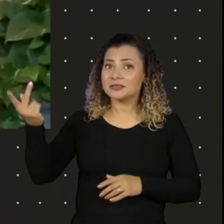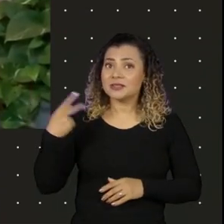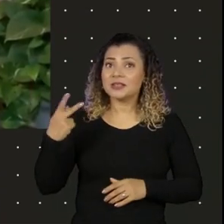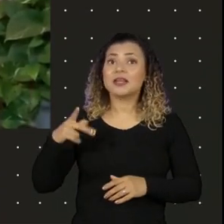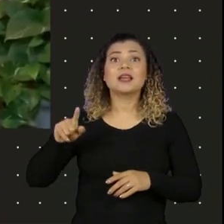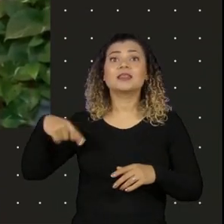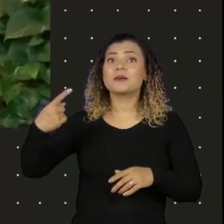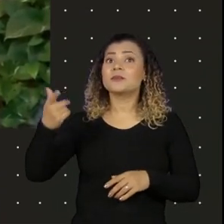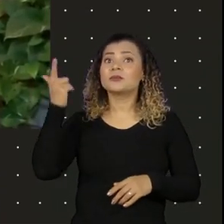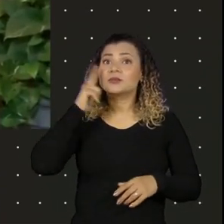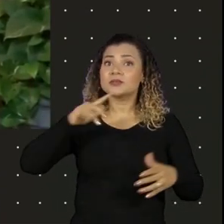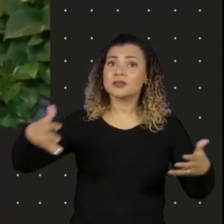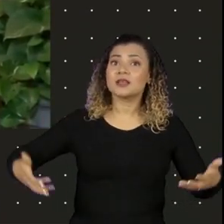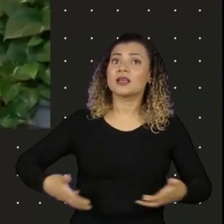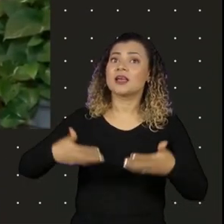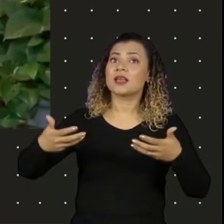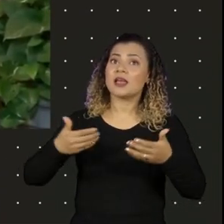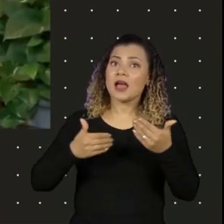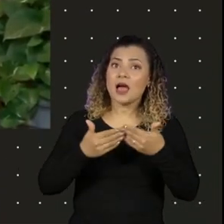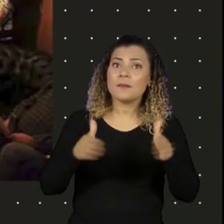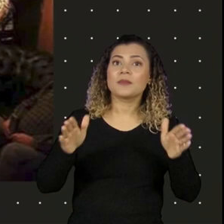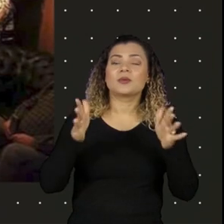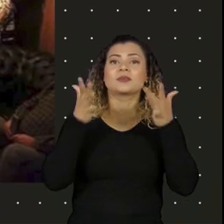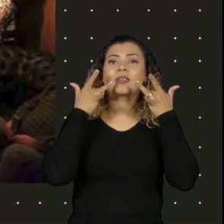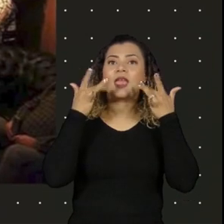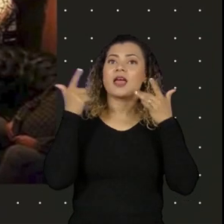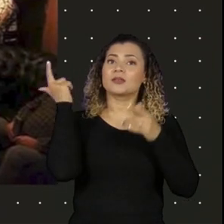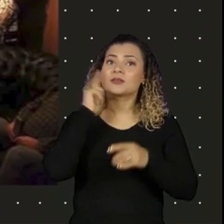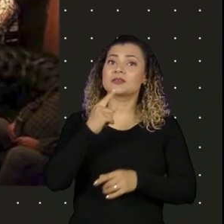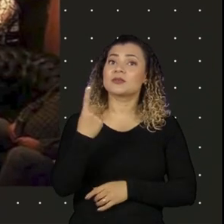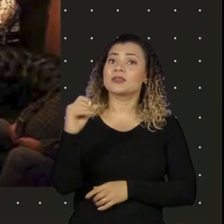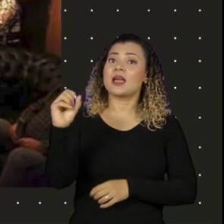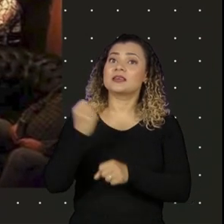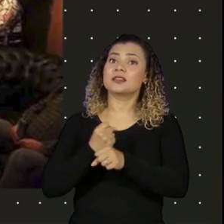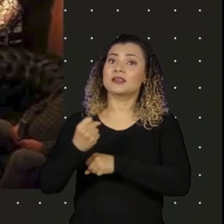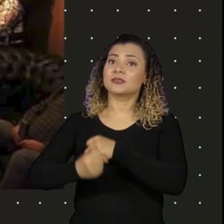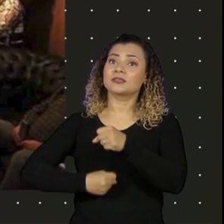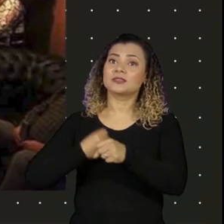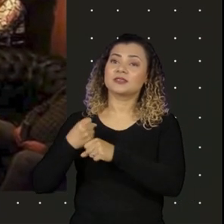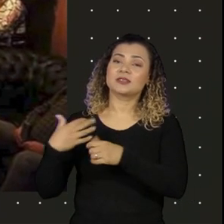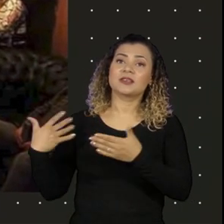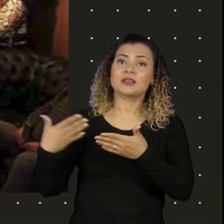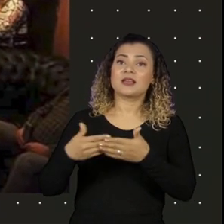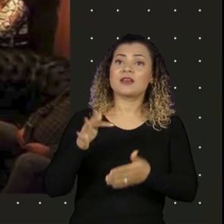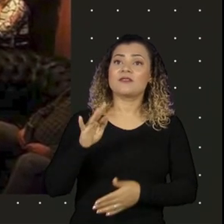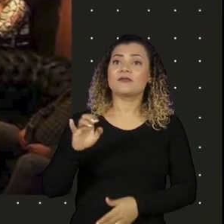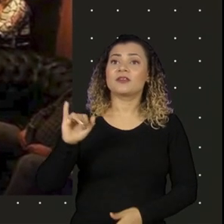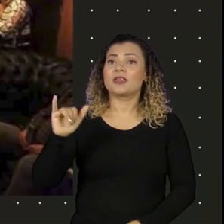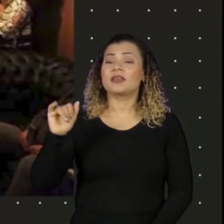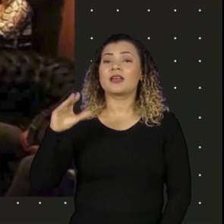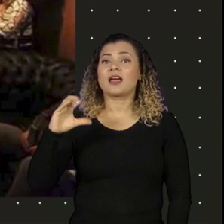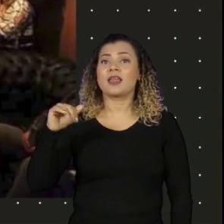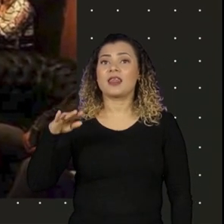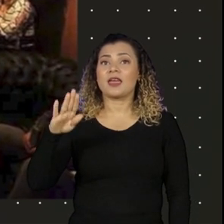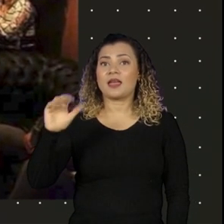já ganhou um fomento e abriu um teatro. E ficamos 10 anos na Frei Caneca, fazendo uma peça atrás da outra,